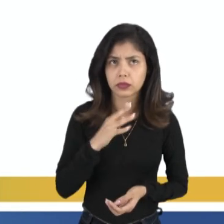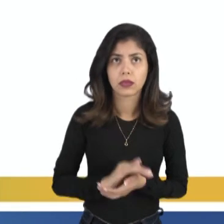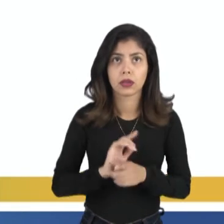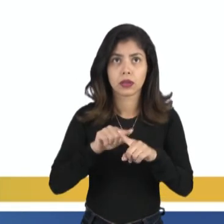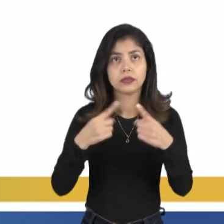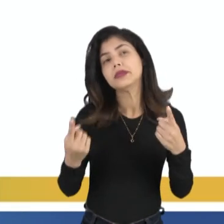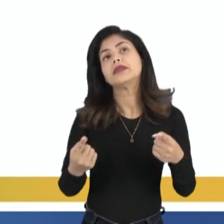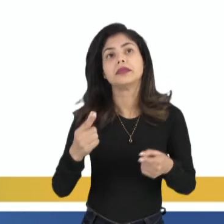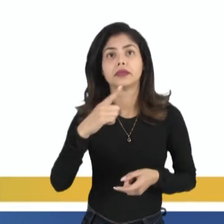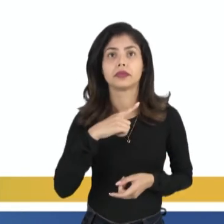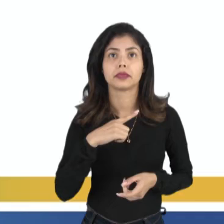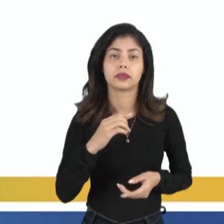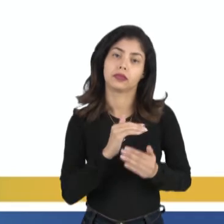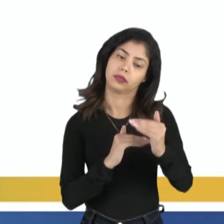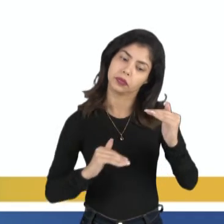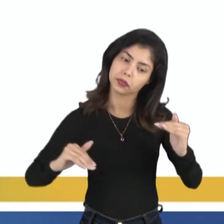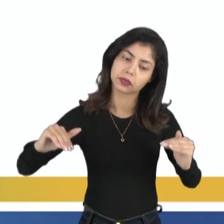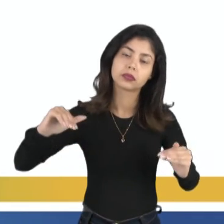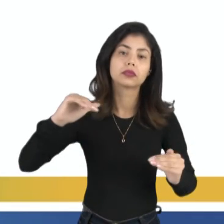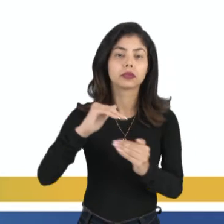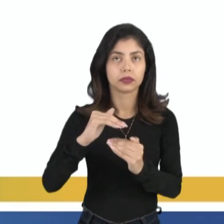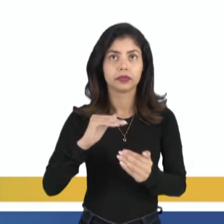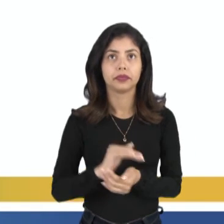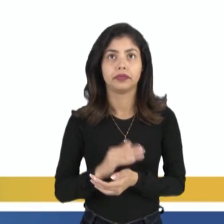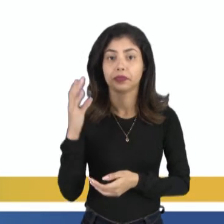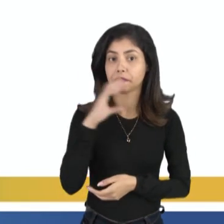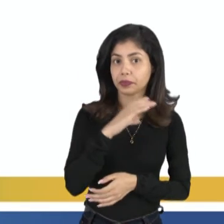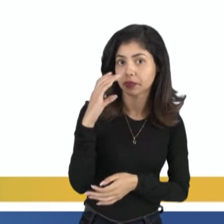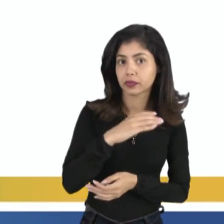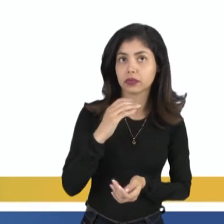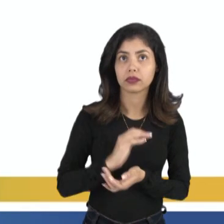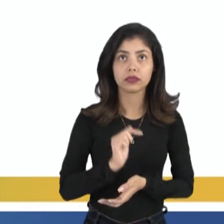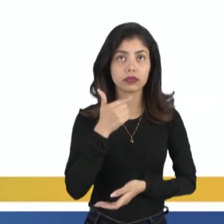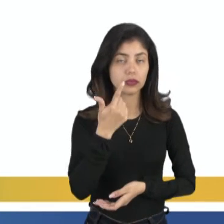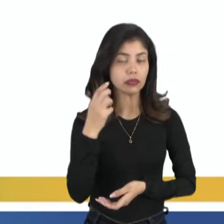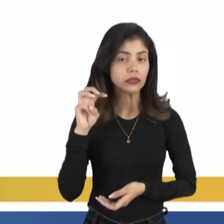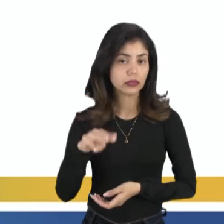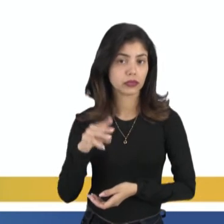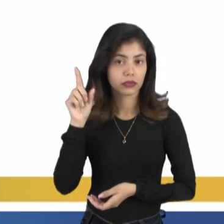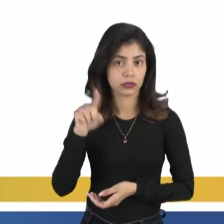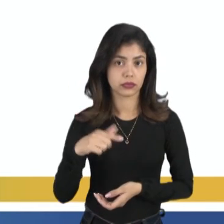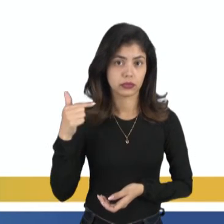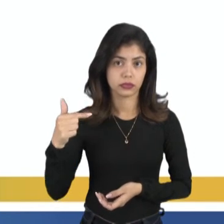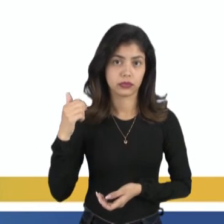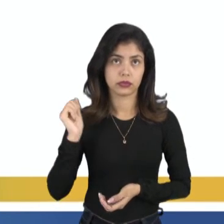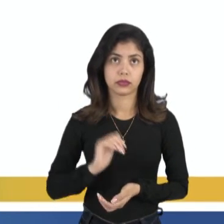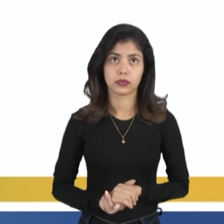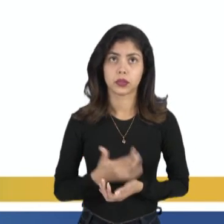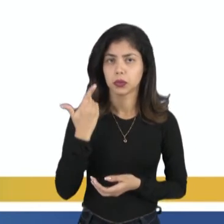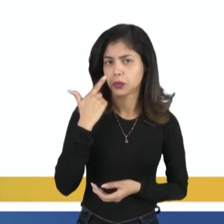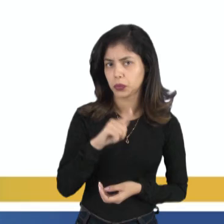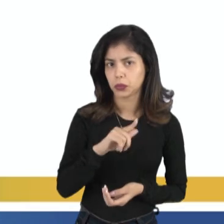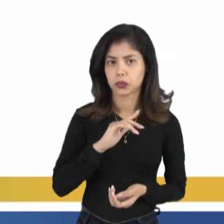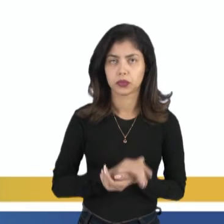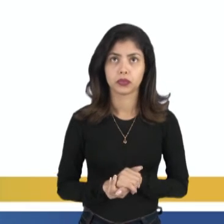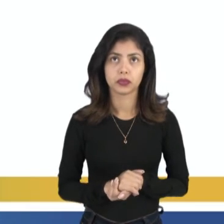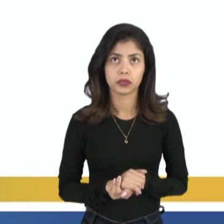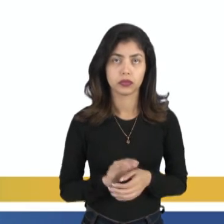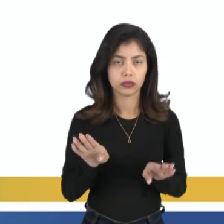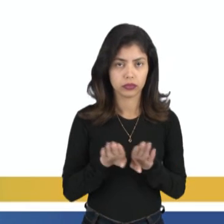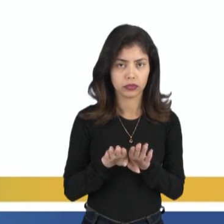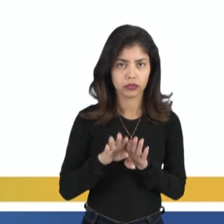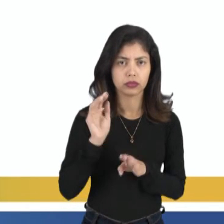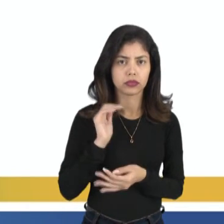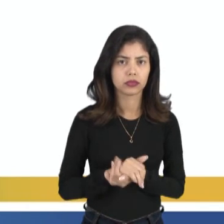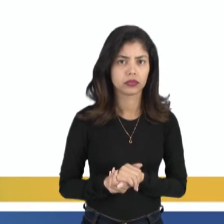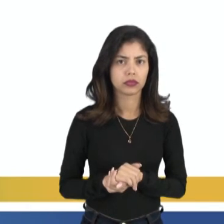o bloco B tem que subir com aceleração de 2 metros por segundo para que o bloco A também consiga descer em 2 metros por